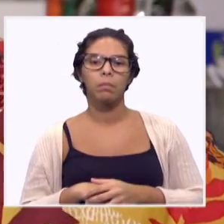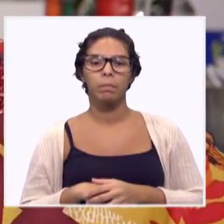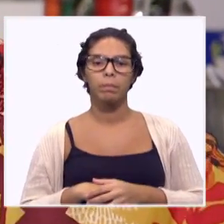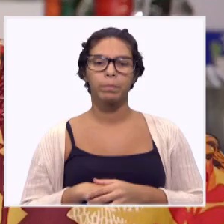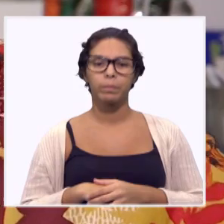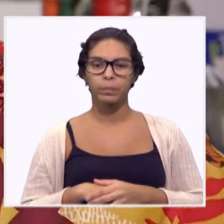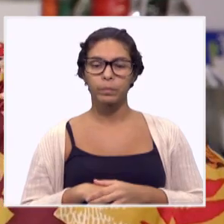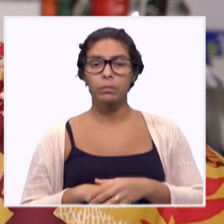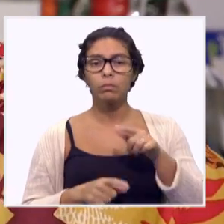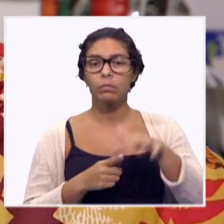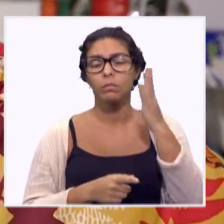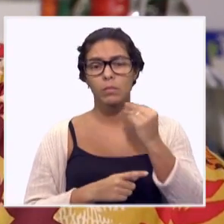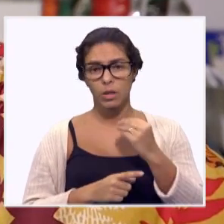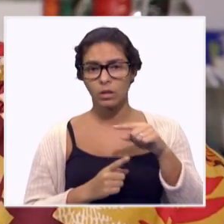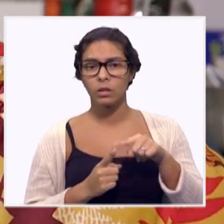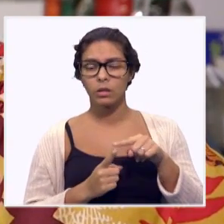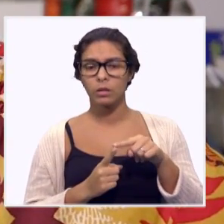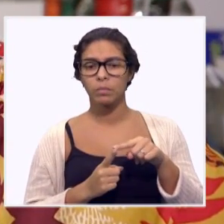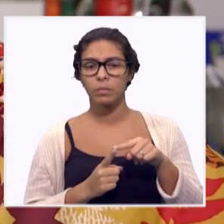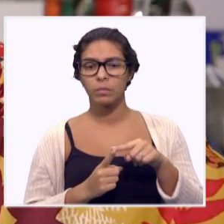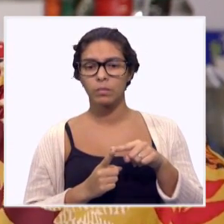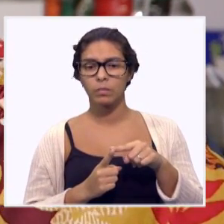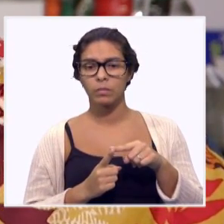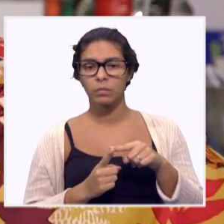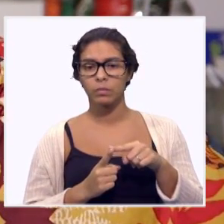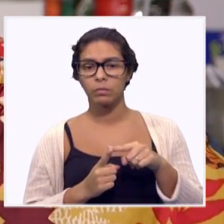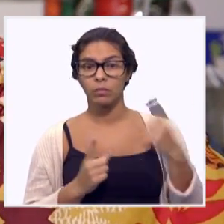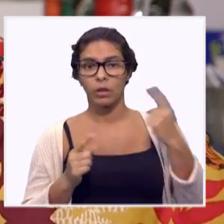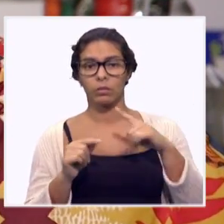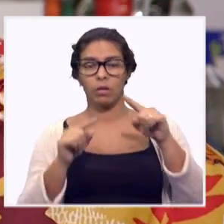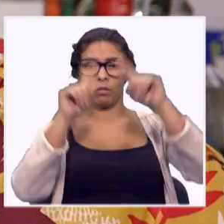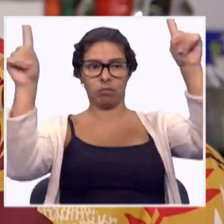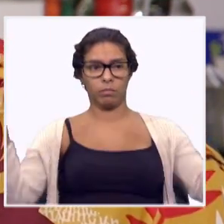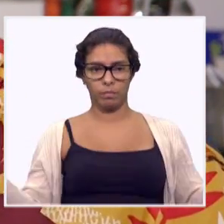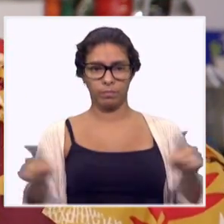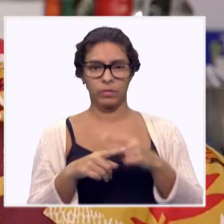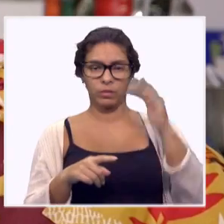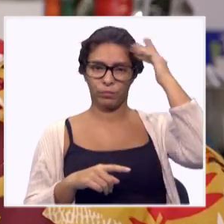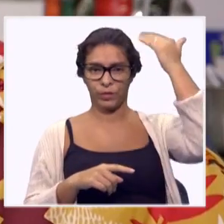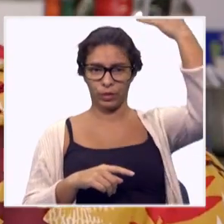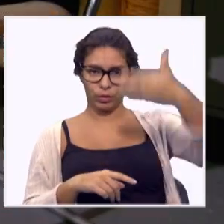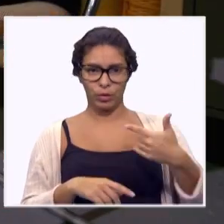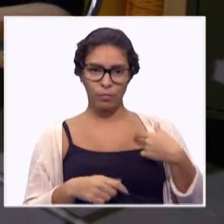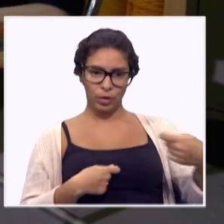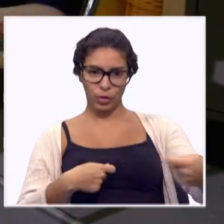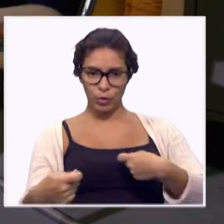Essa peça, eram duas peças, foram feitas para umas montras de uma loja.